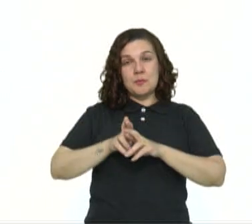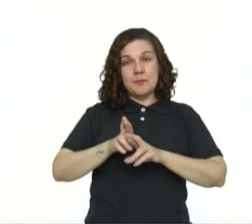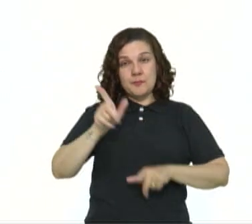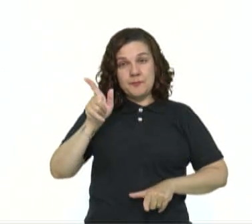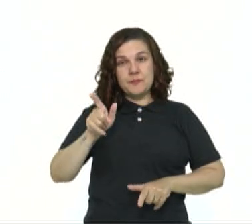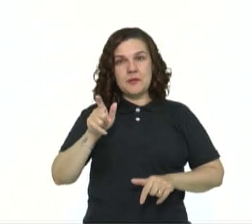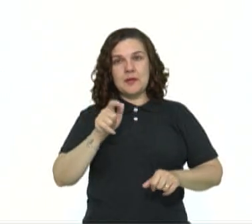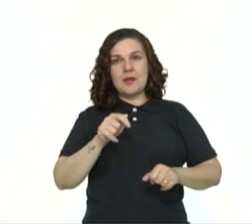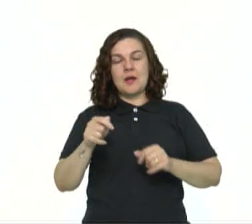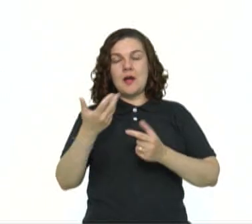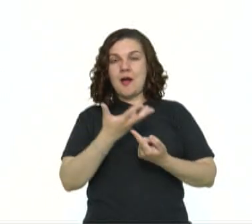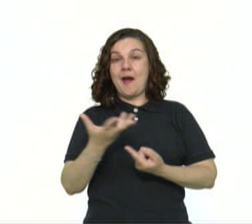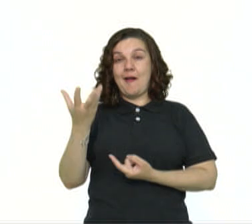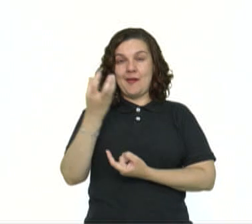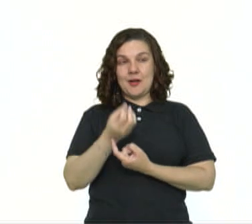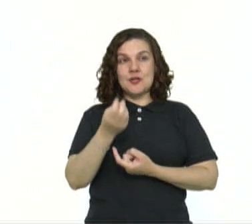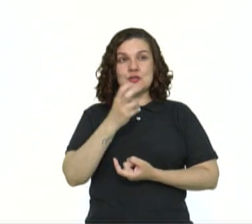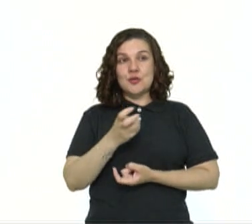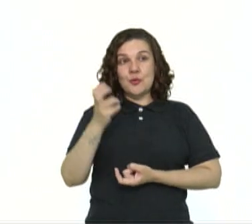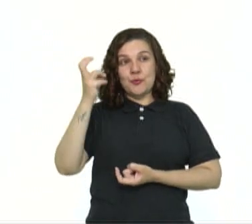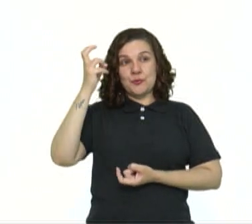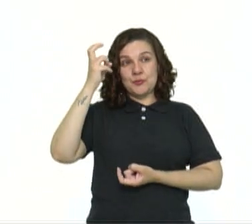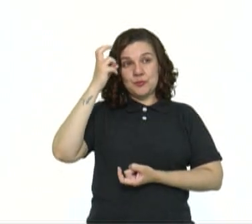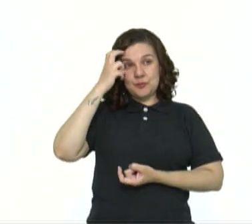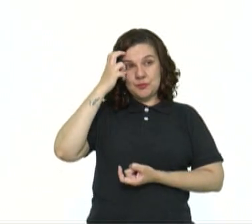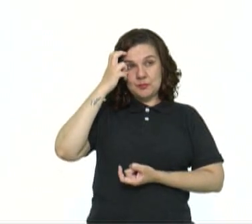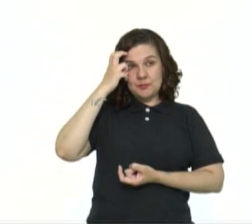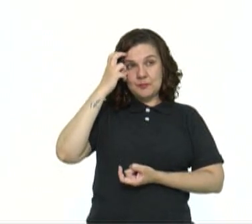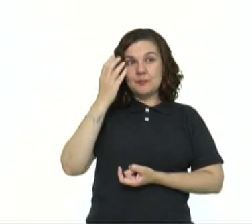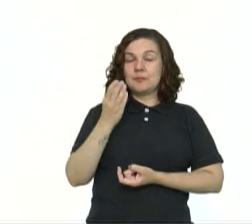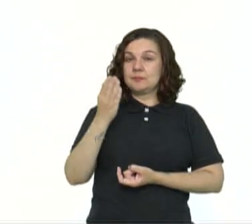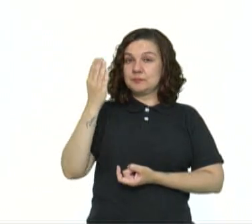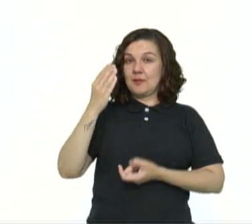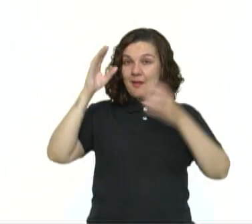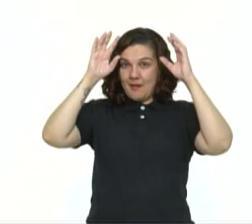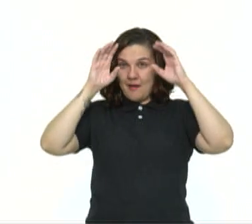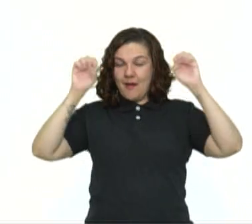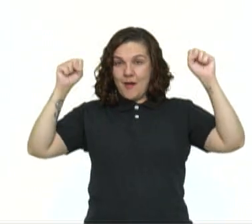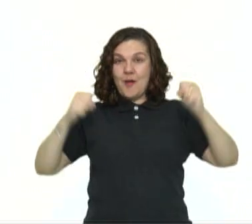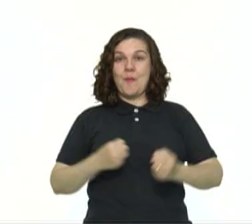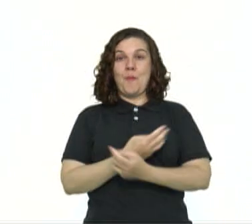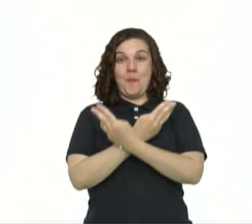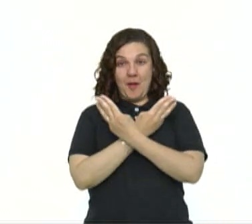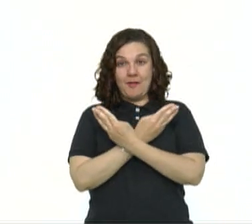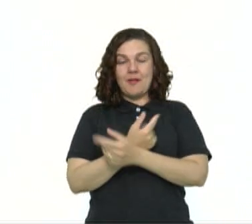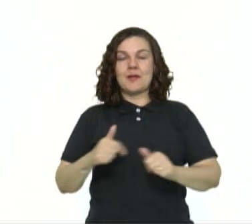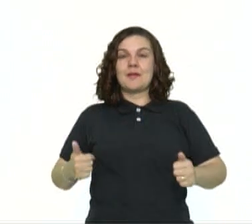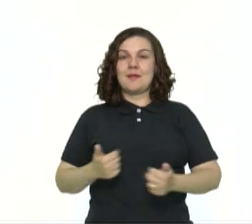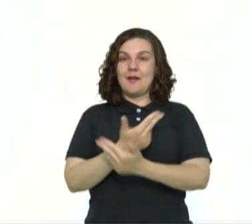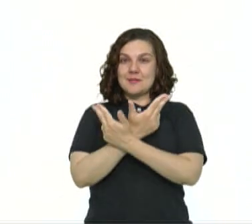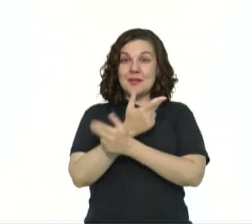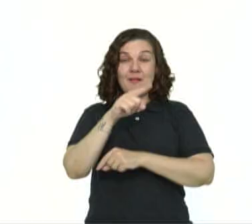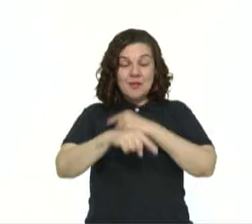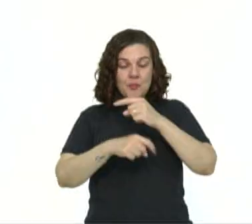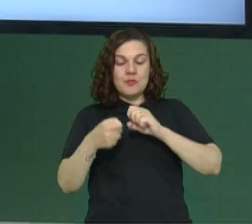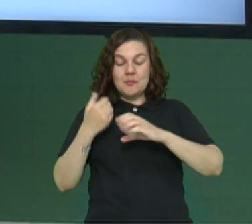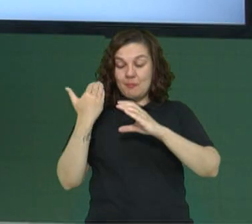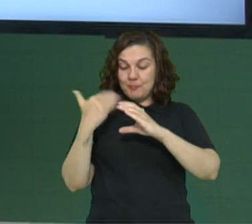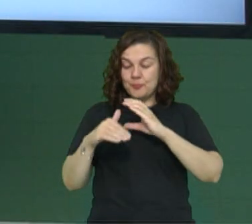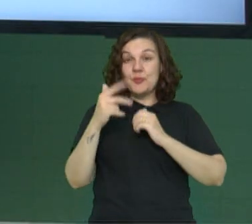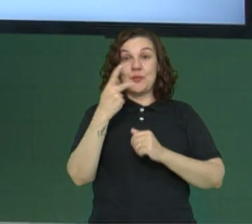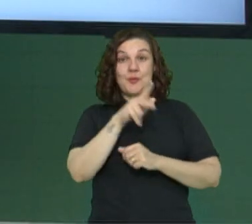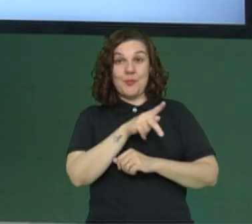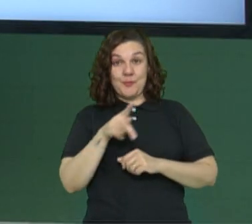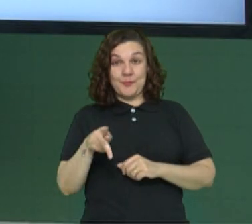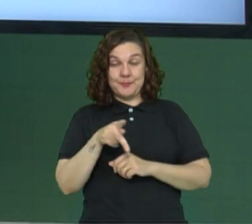diferenças artístico-culturais entre os povos maias e astecas. Depois você vai enviar